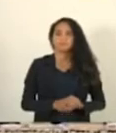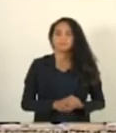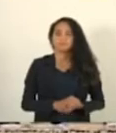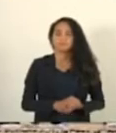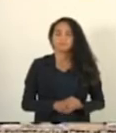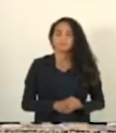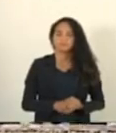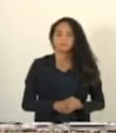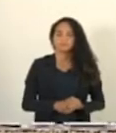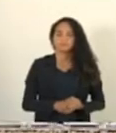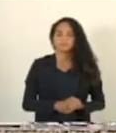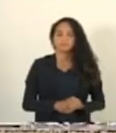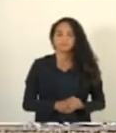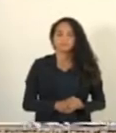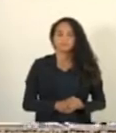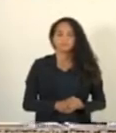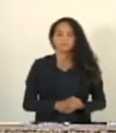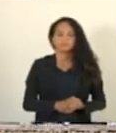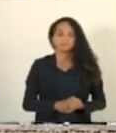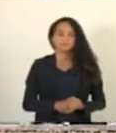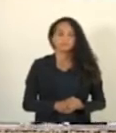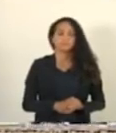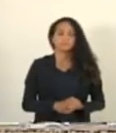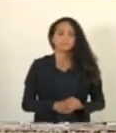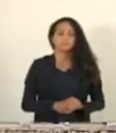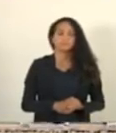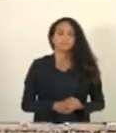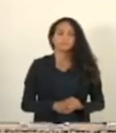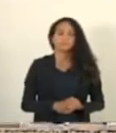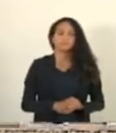Você só registra quem dá por falar a presença.